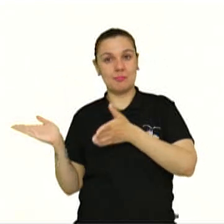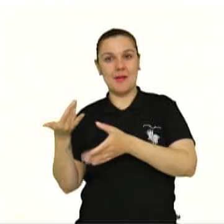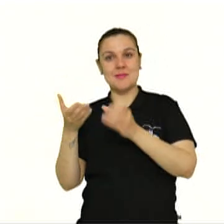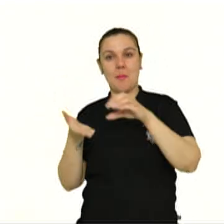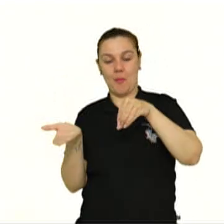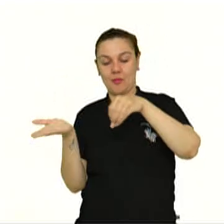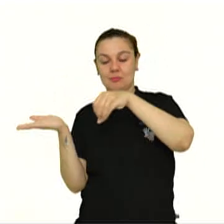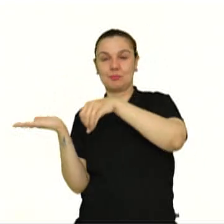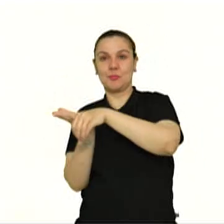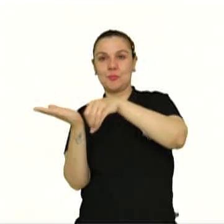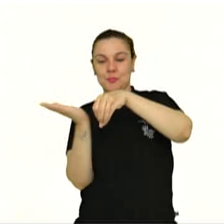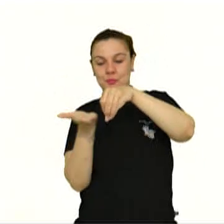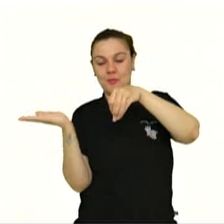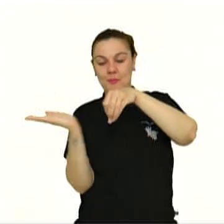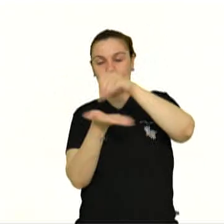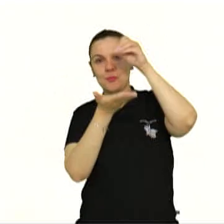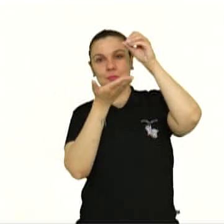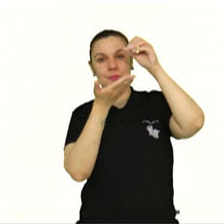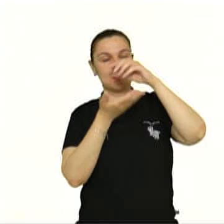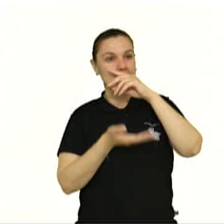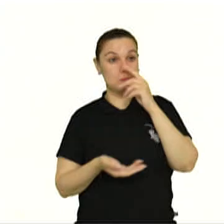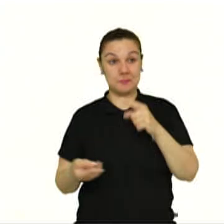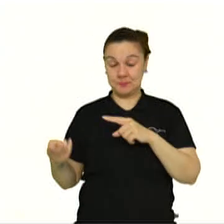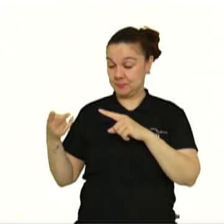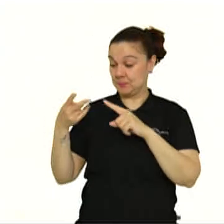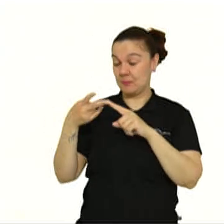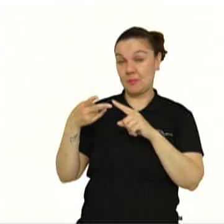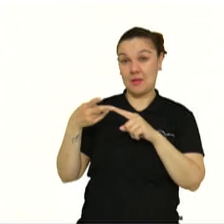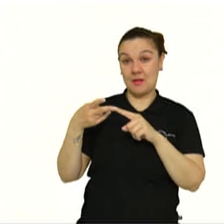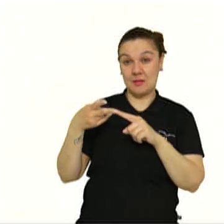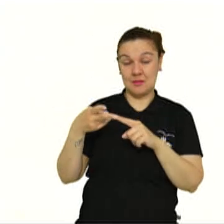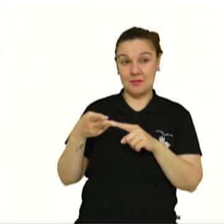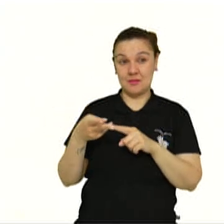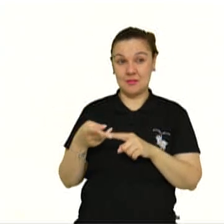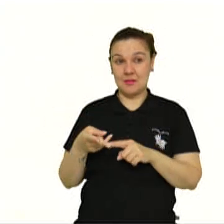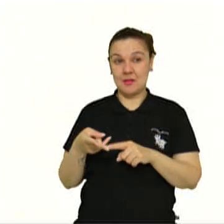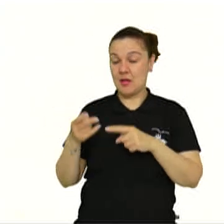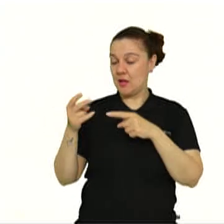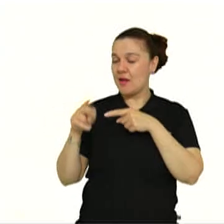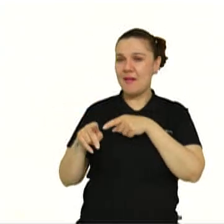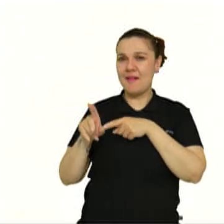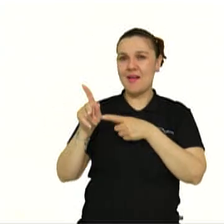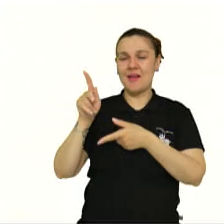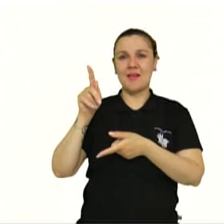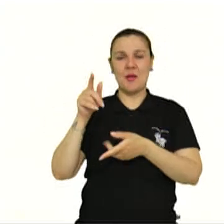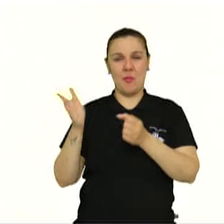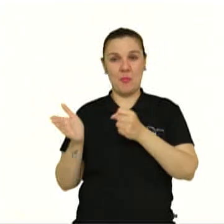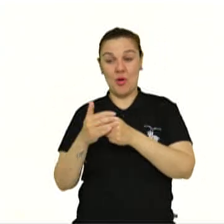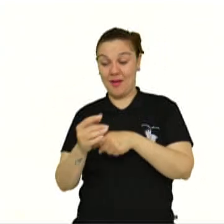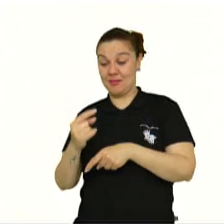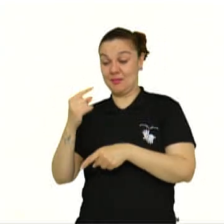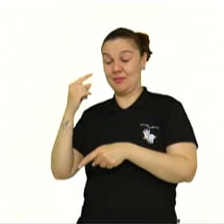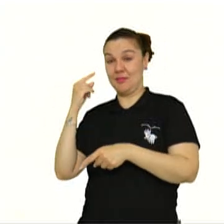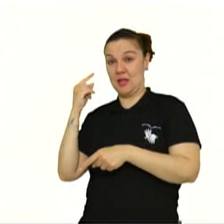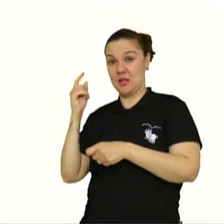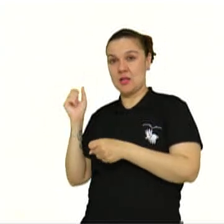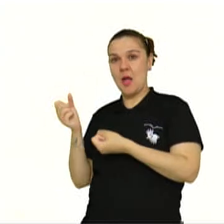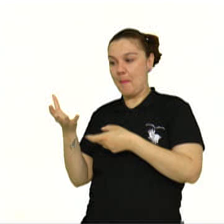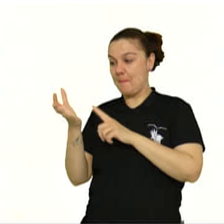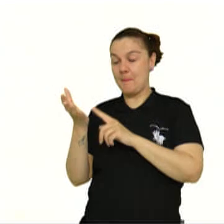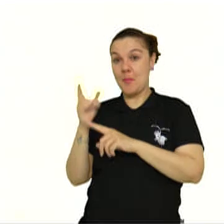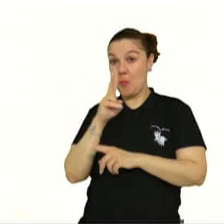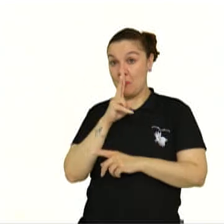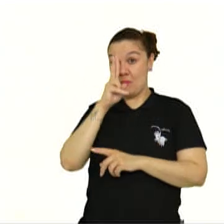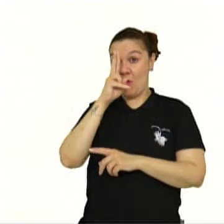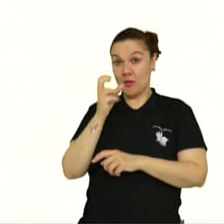estivesse cortando, né, fatiando a bola. A número 2 aqui, o backhand é a batida do fundo da quadra com o lado em que a mão do